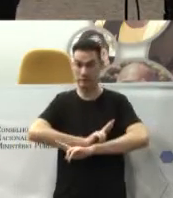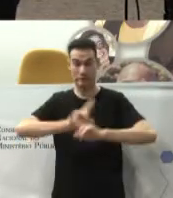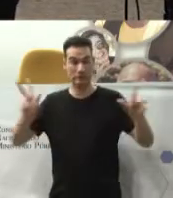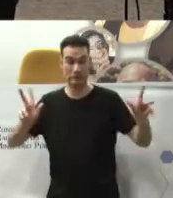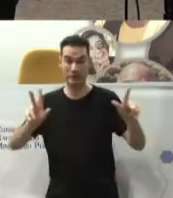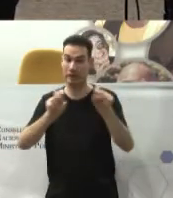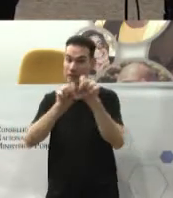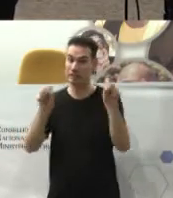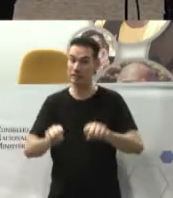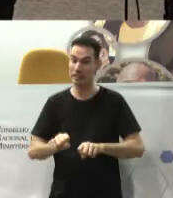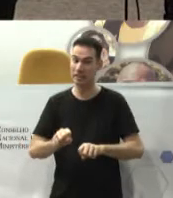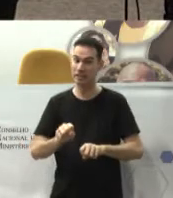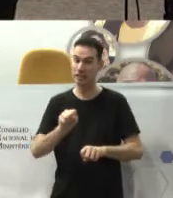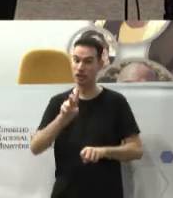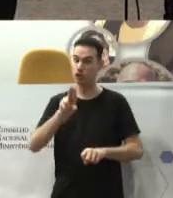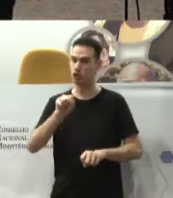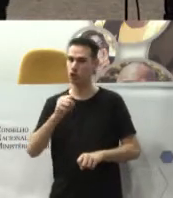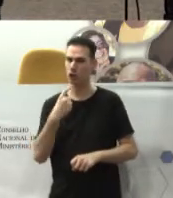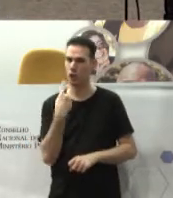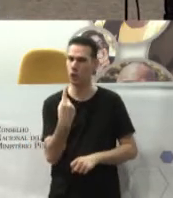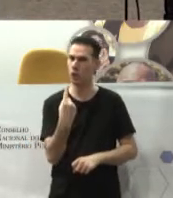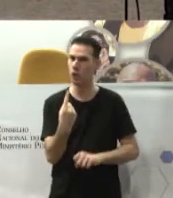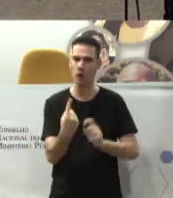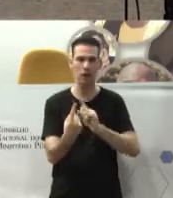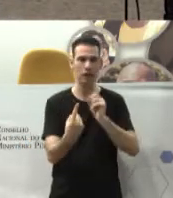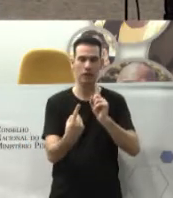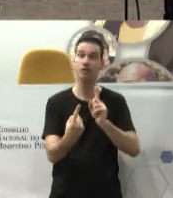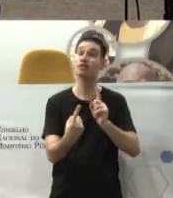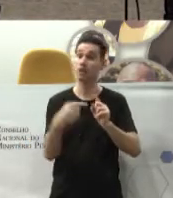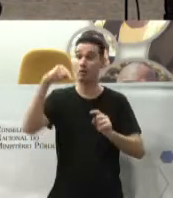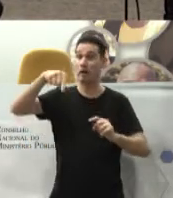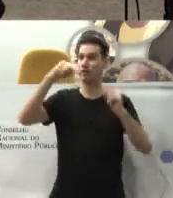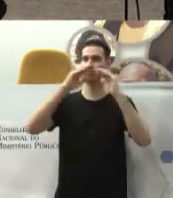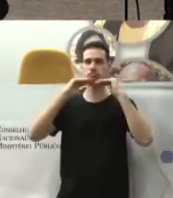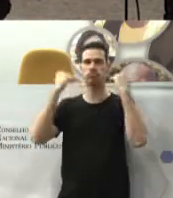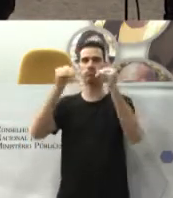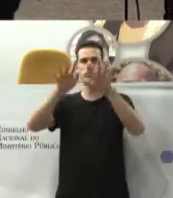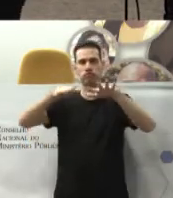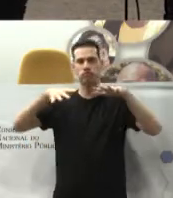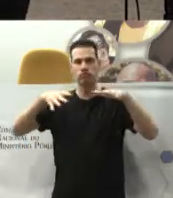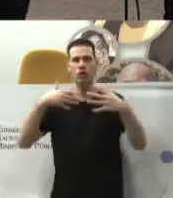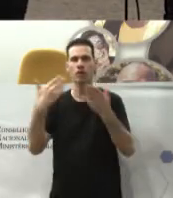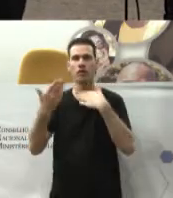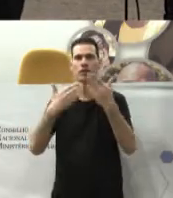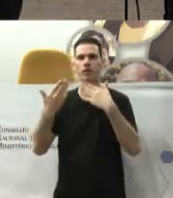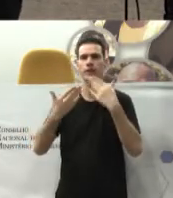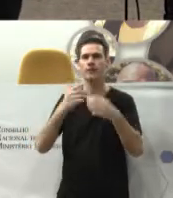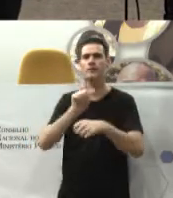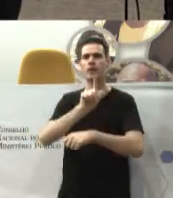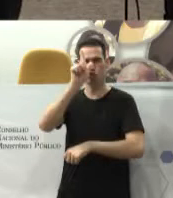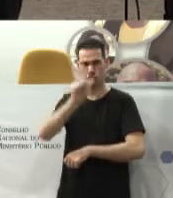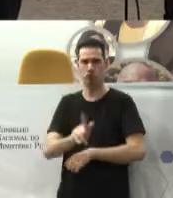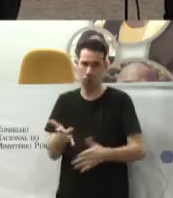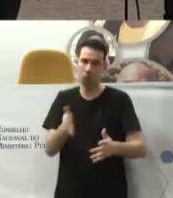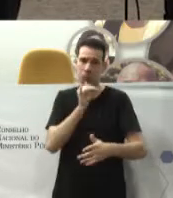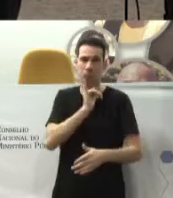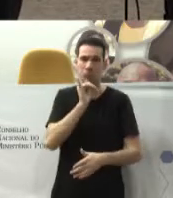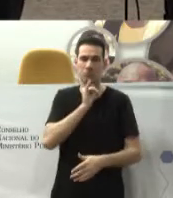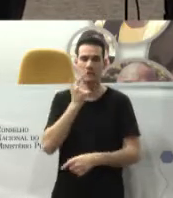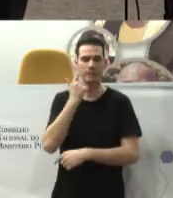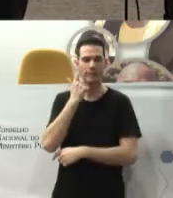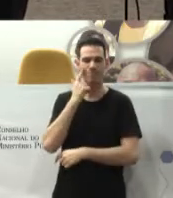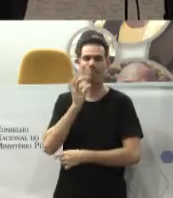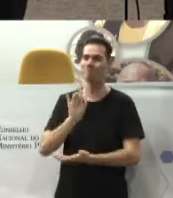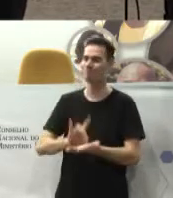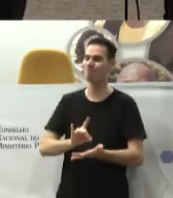essa compreensão, e talvez, percebendo isso em audiências como essa, você consegue induzir o gestor a melhorar pontos da rede